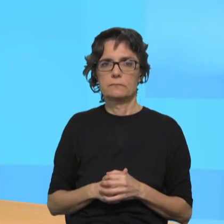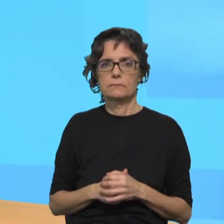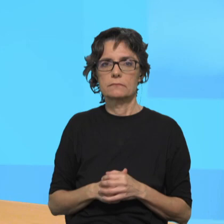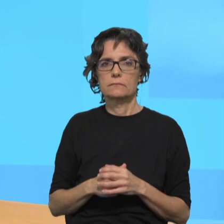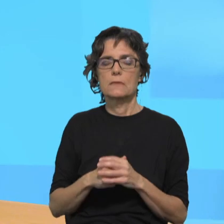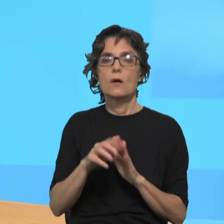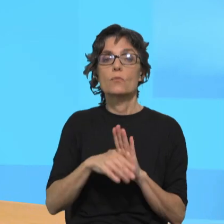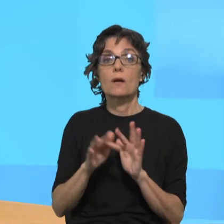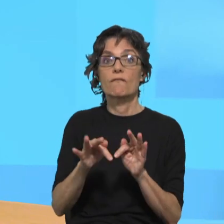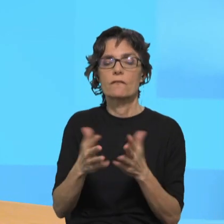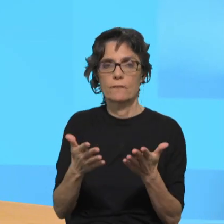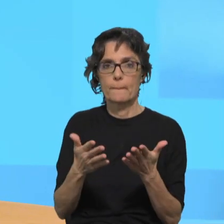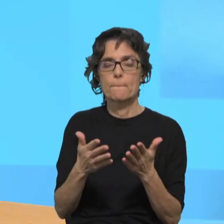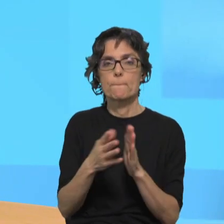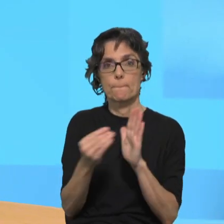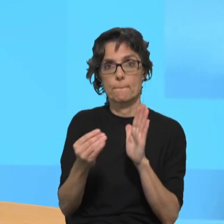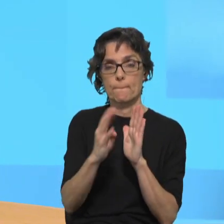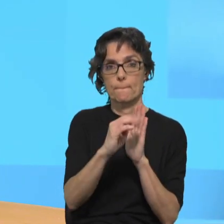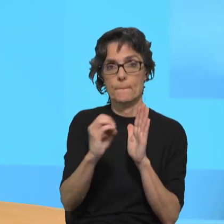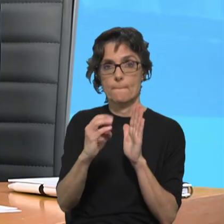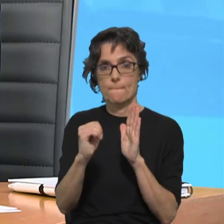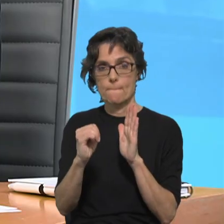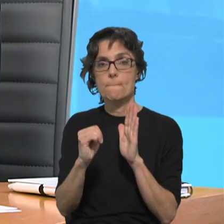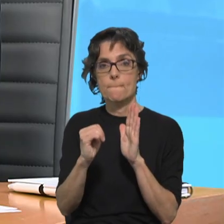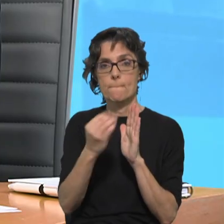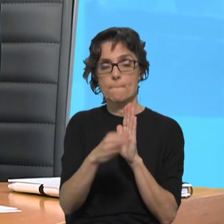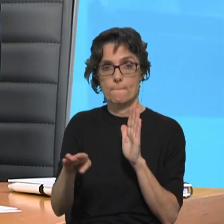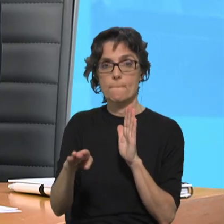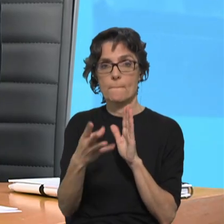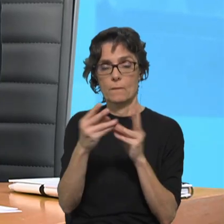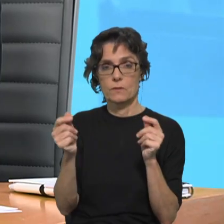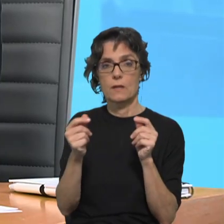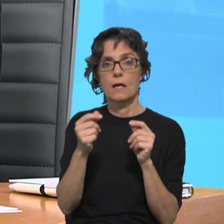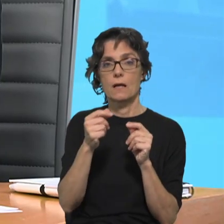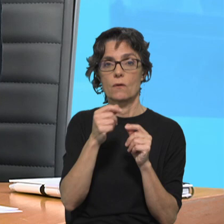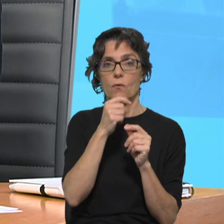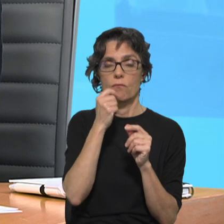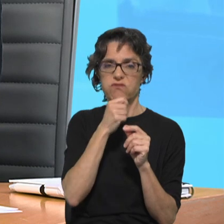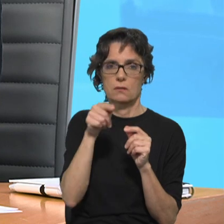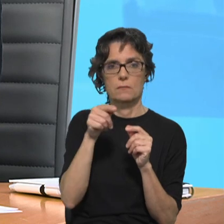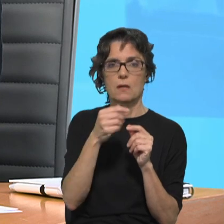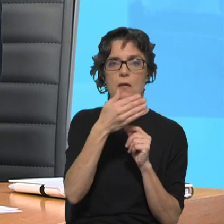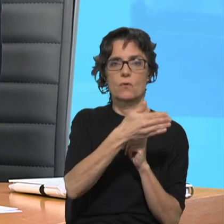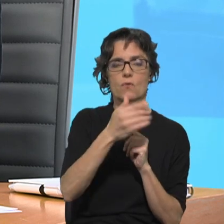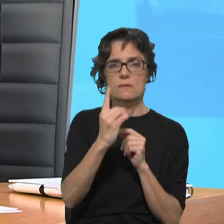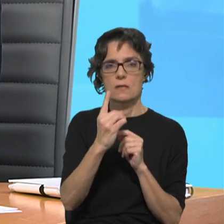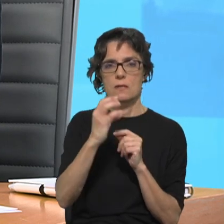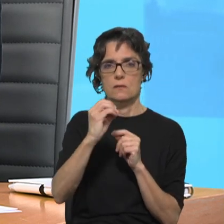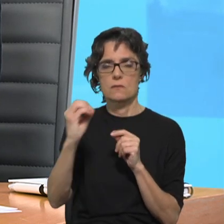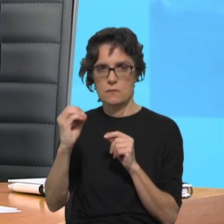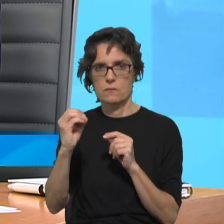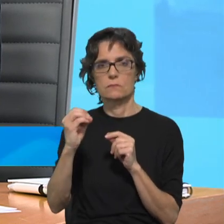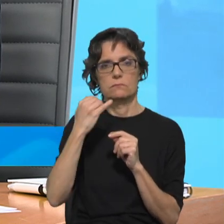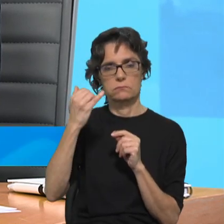novamente essa referência ao número SOS Criança Desaparecida e Vítima de Abuso Sexual, 116 000, o